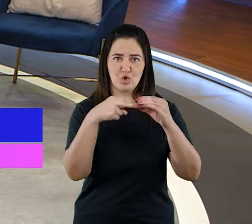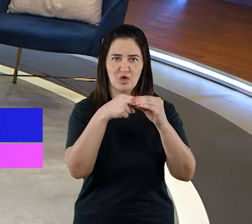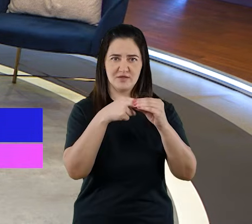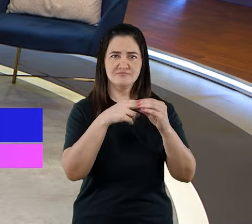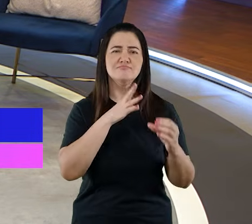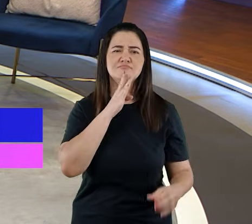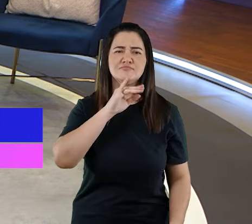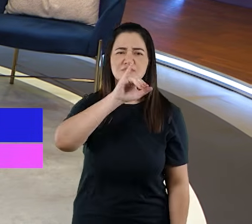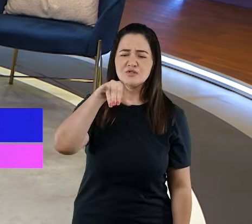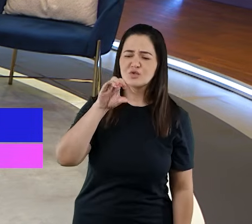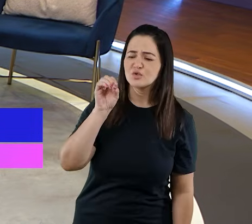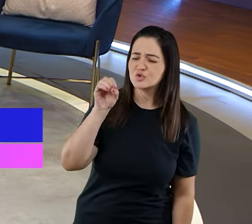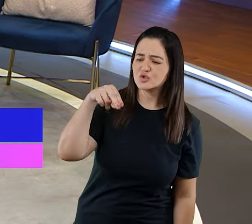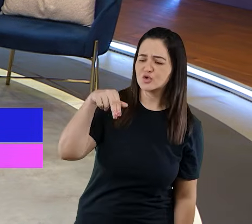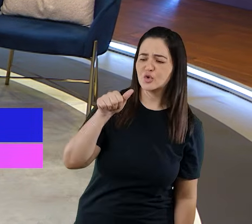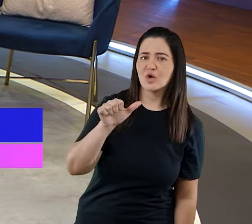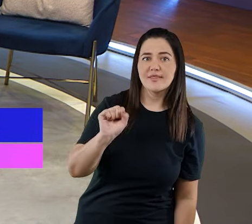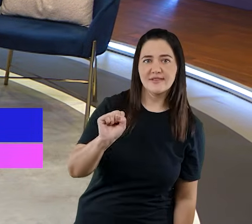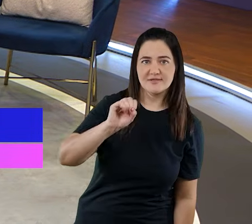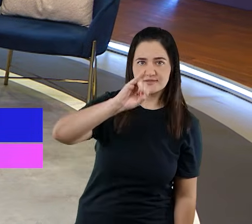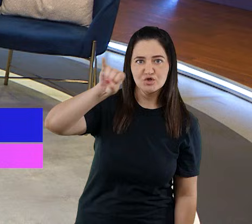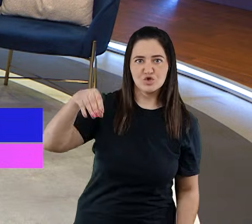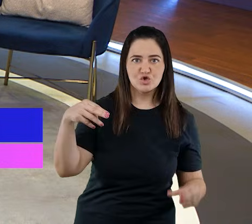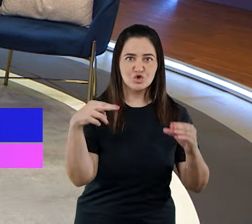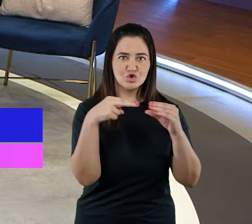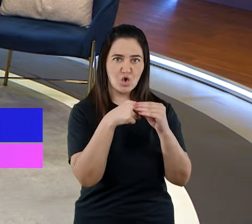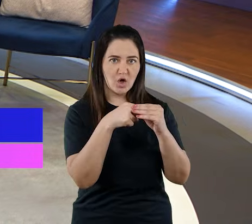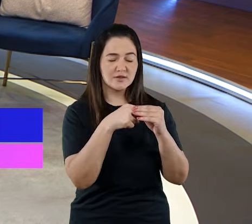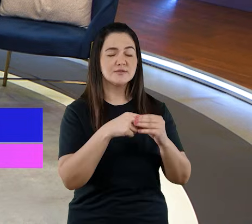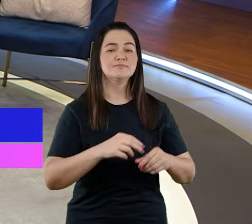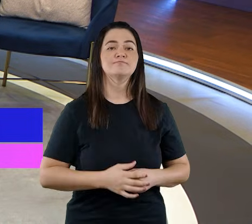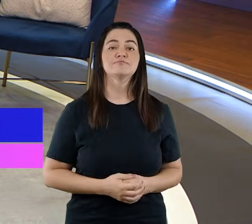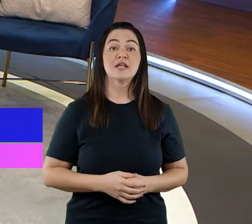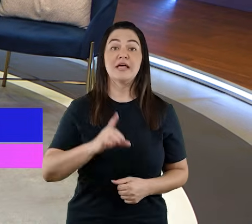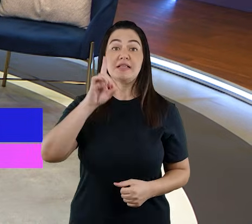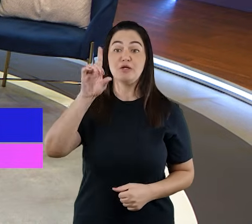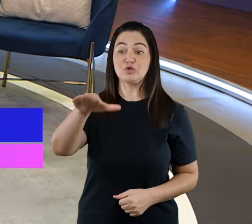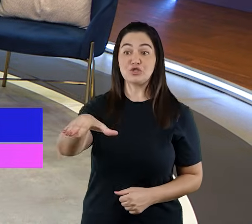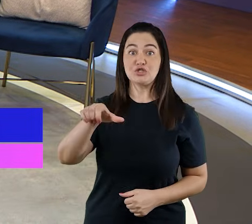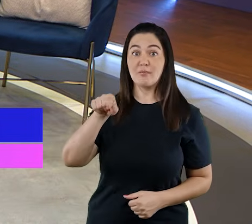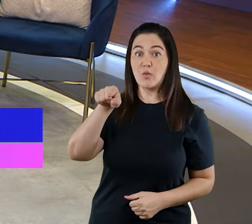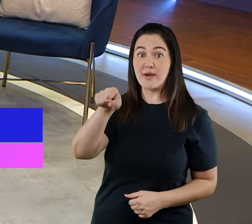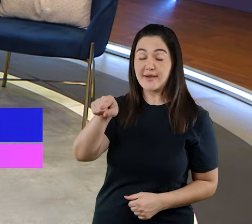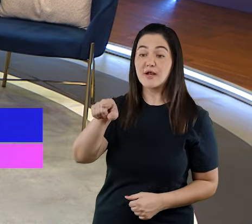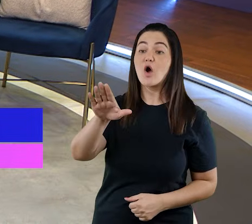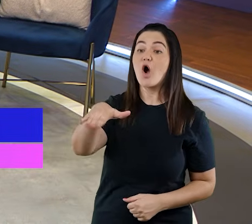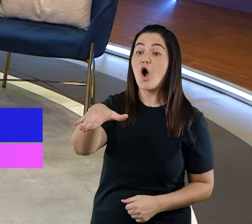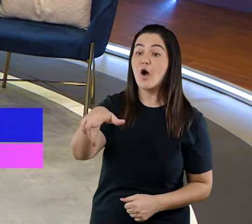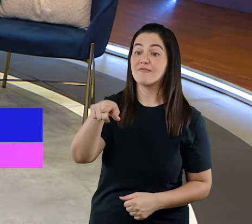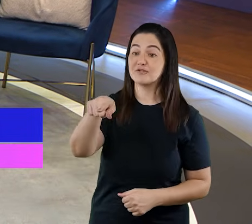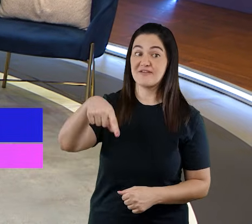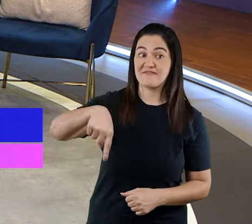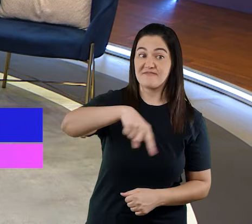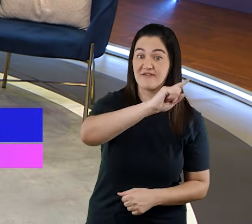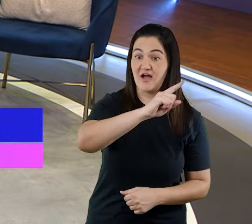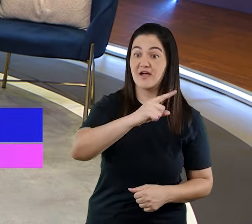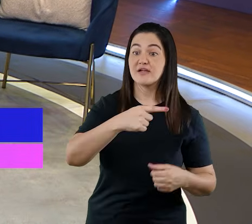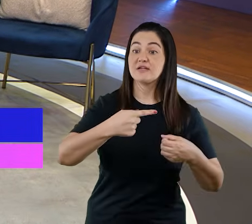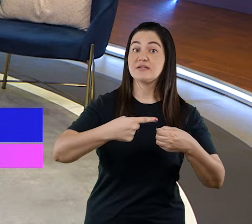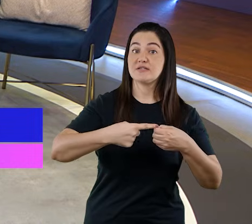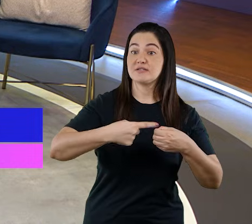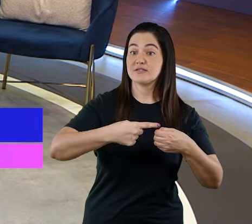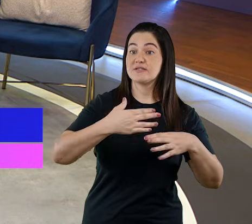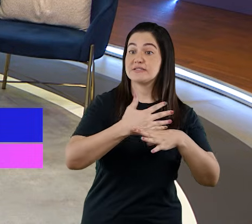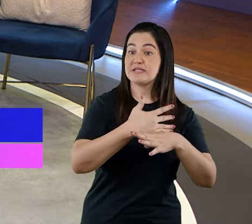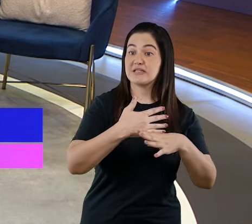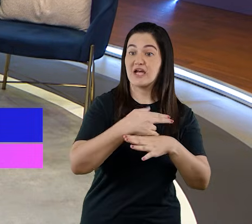se convertesse, Deus não destruiria. E a história bíblica nos diz que Jonas foi lá, pregou, o povo se arrependeu, mudou os seus